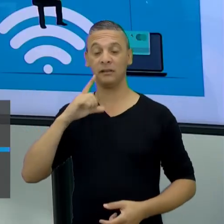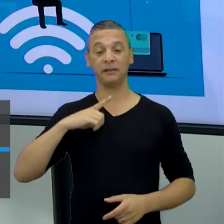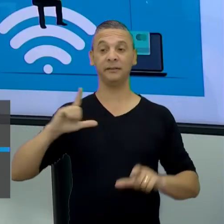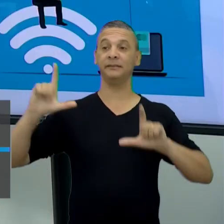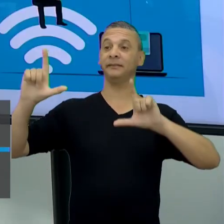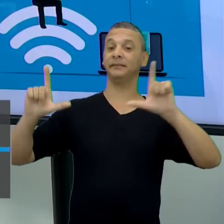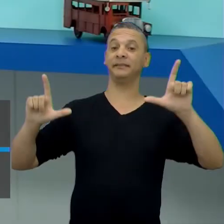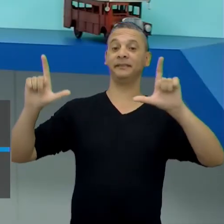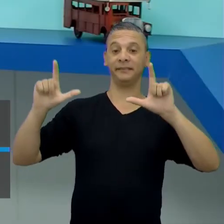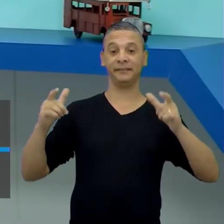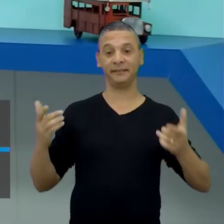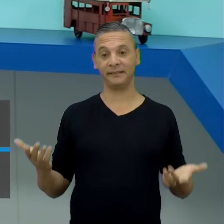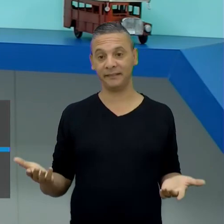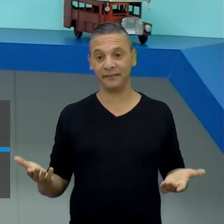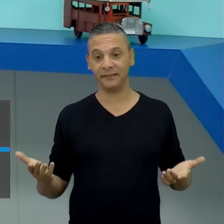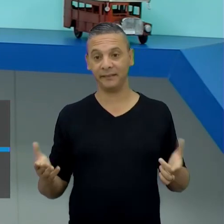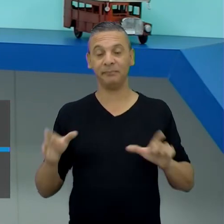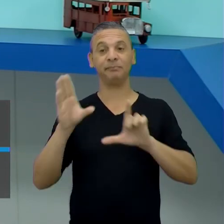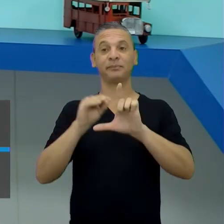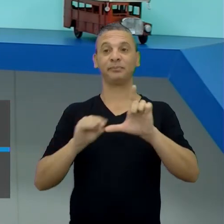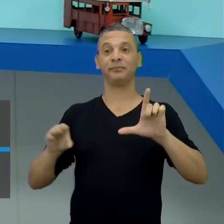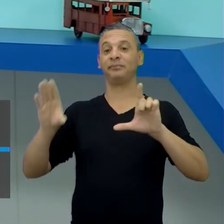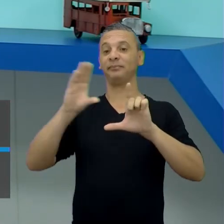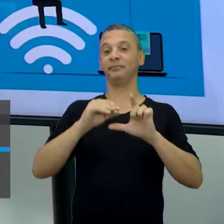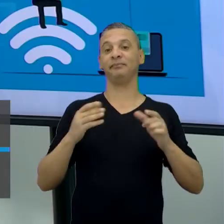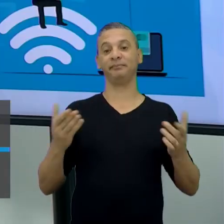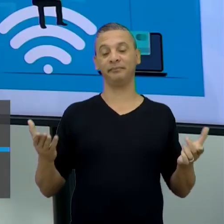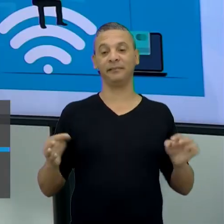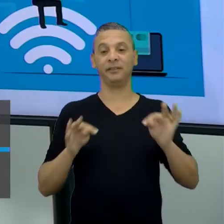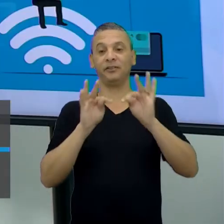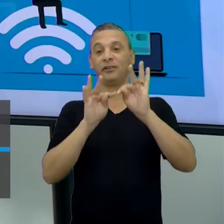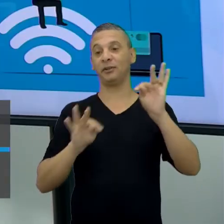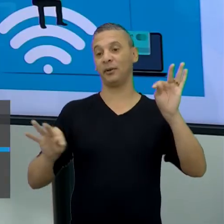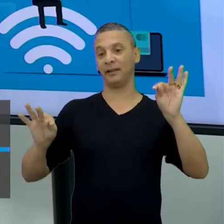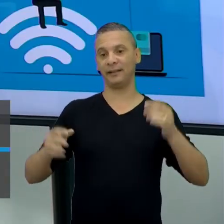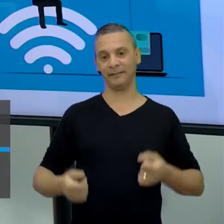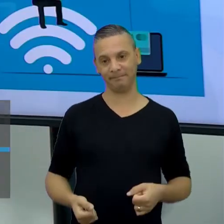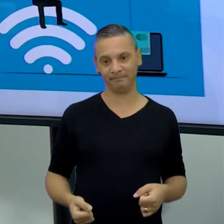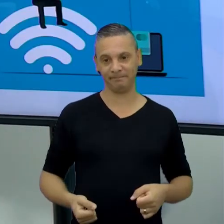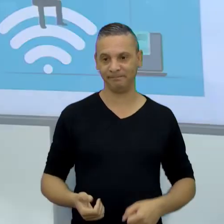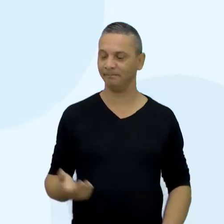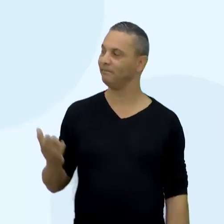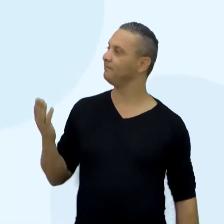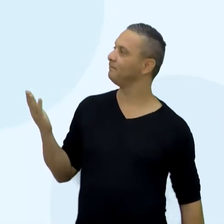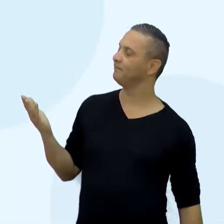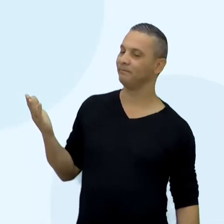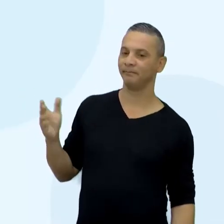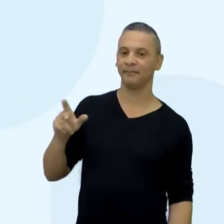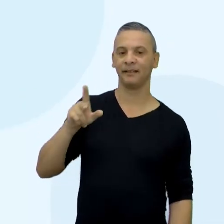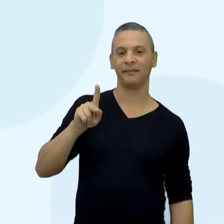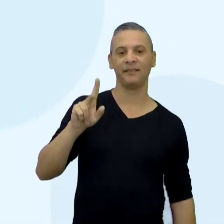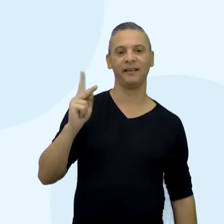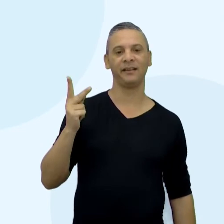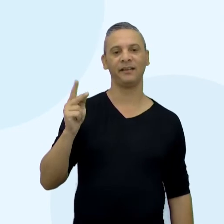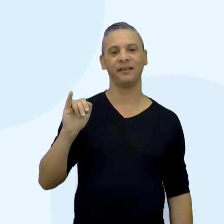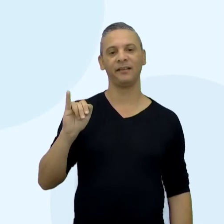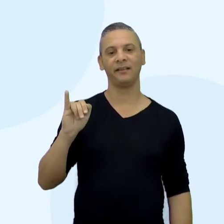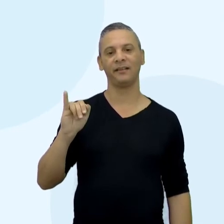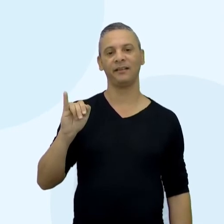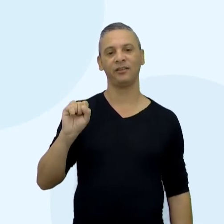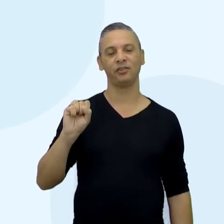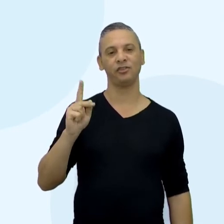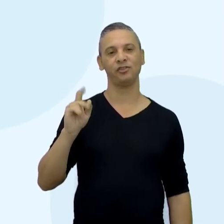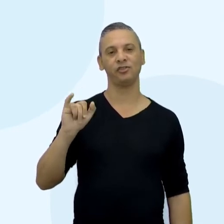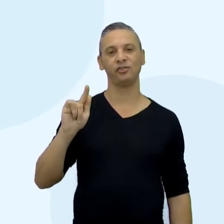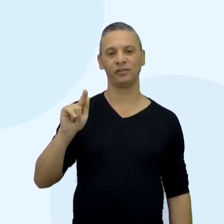TV. E agora veio influência do TikTok. E para terminar a nossa aula, um último termo aí, phishing. O que é o phishing? Phishing é